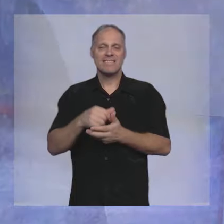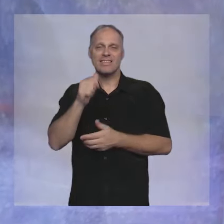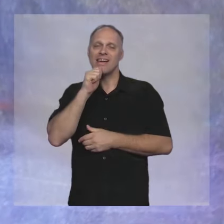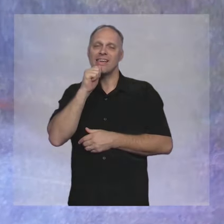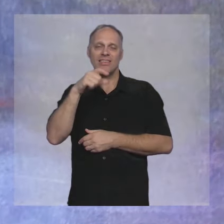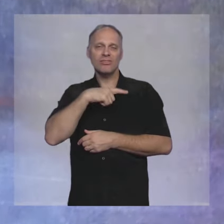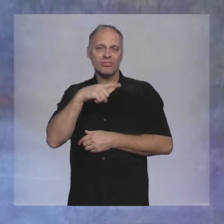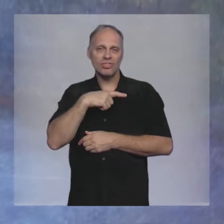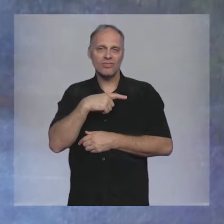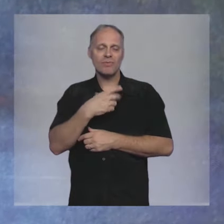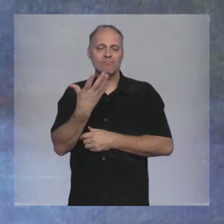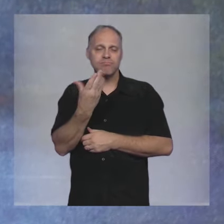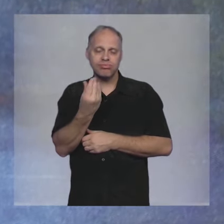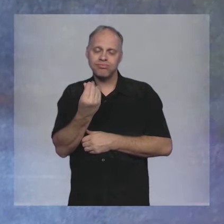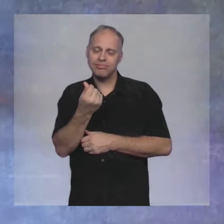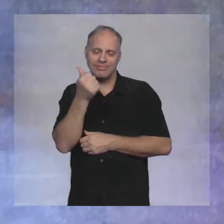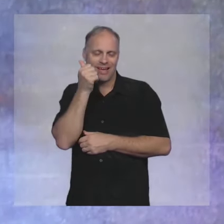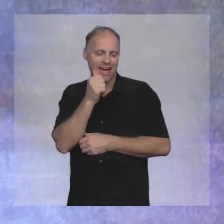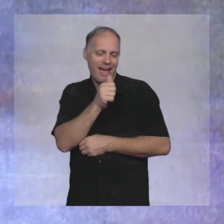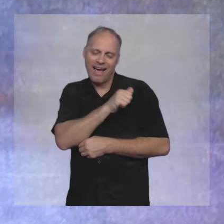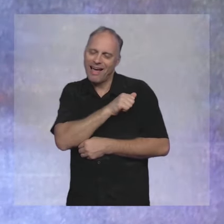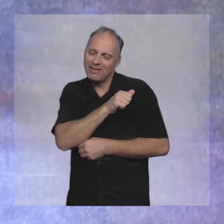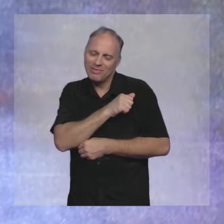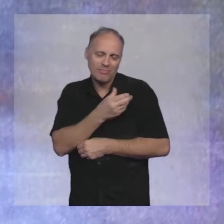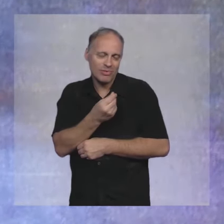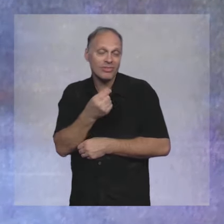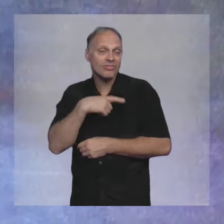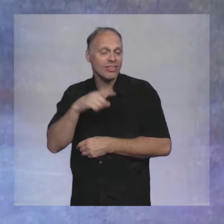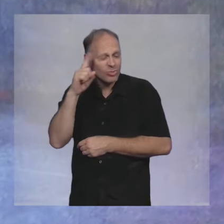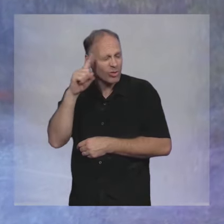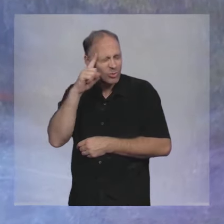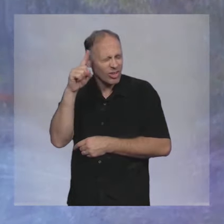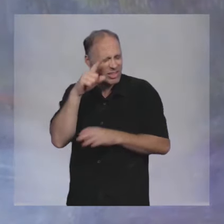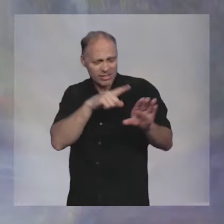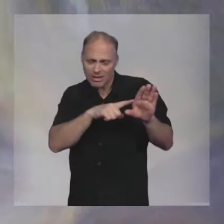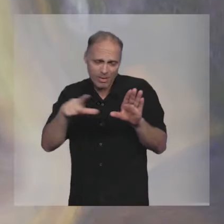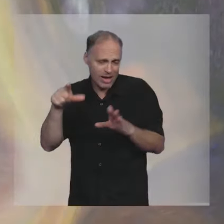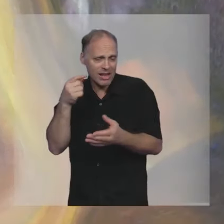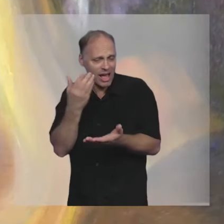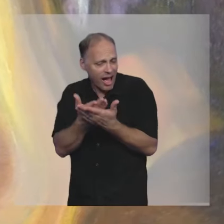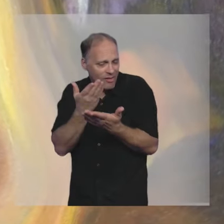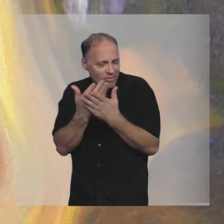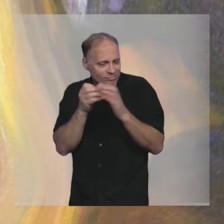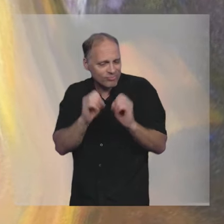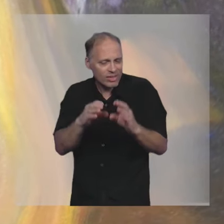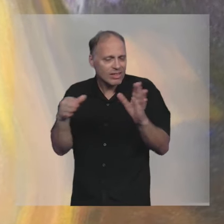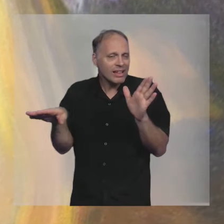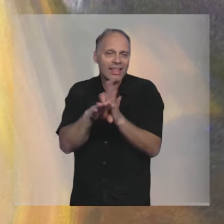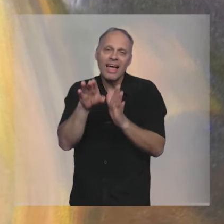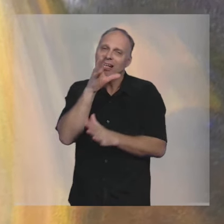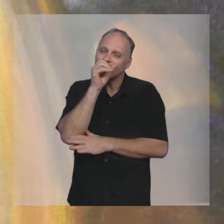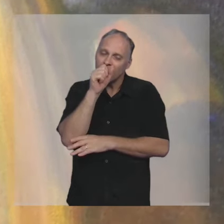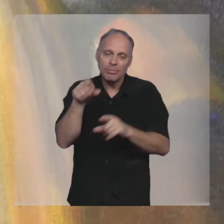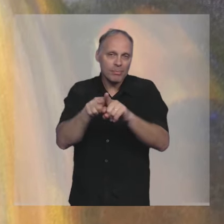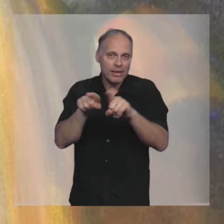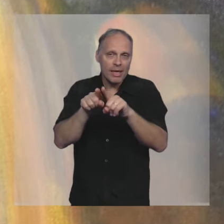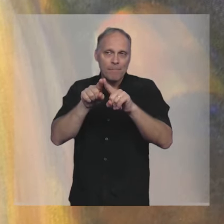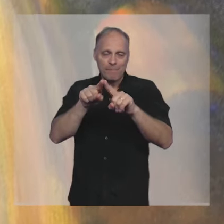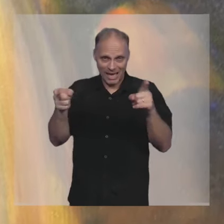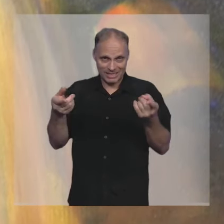eu tive muitas alunas, de eu dar aula todos os dias da semana e até em sábados.